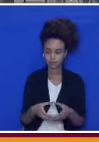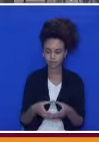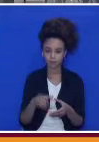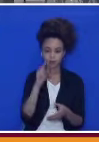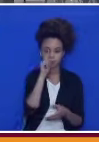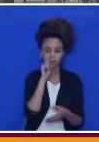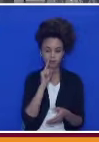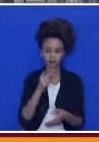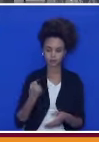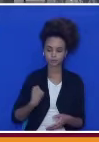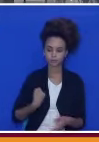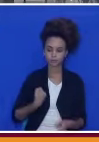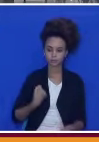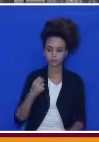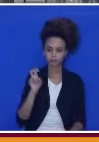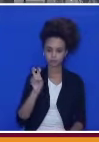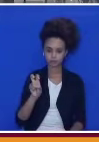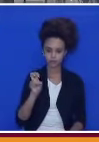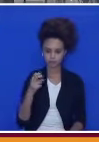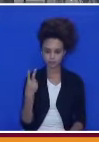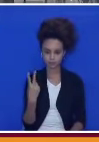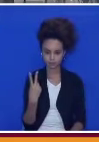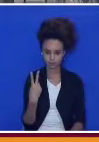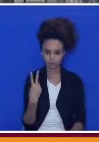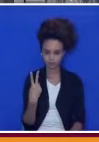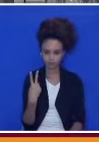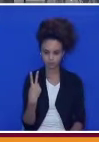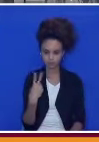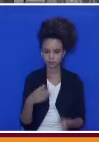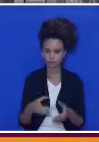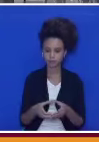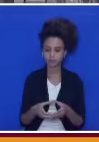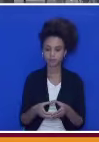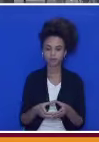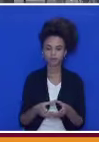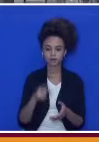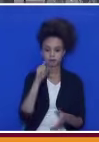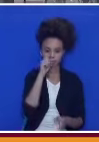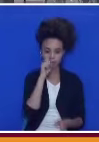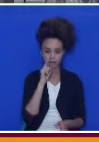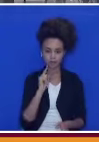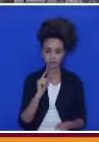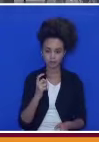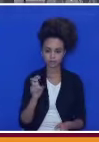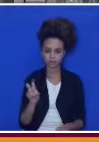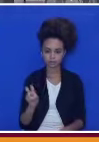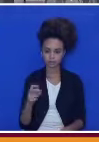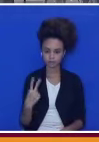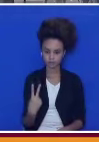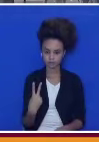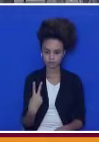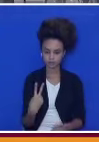Bola amarela número 52. Amarela 52.